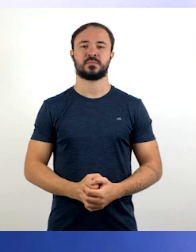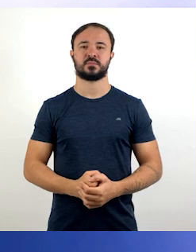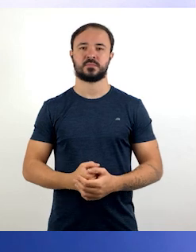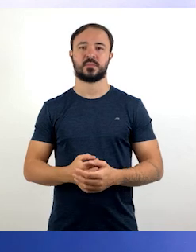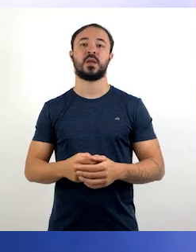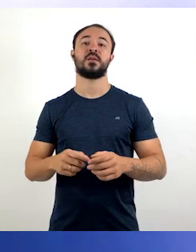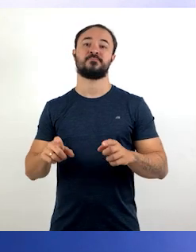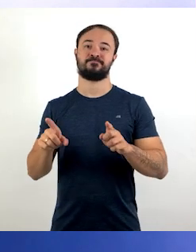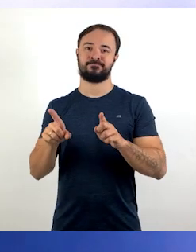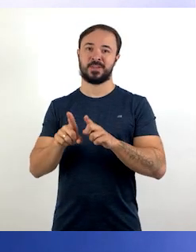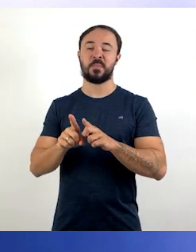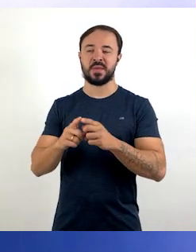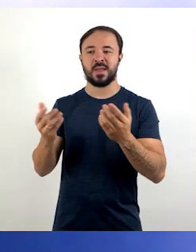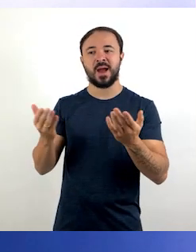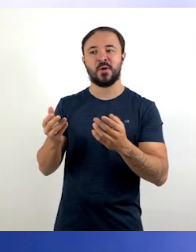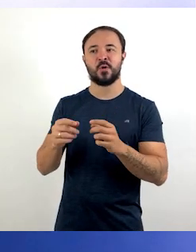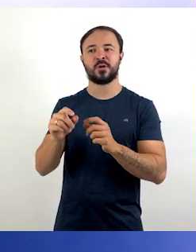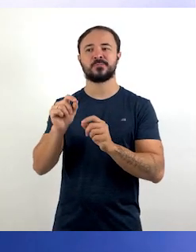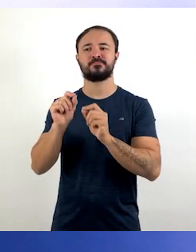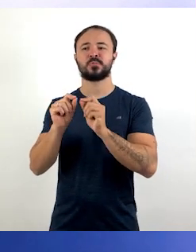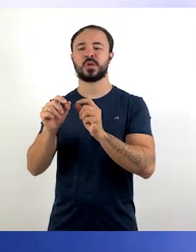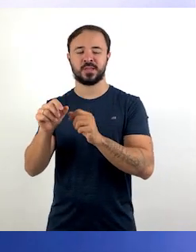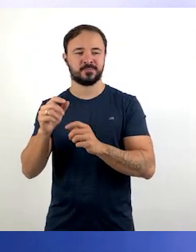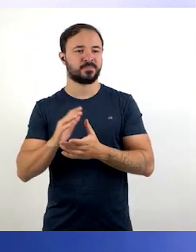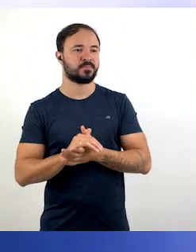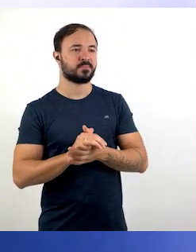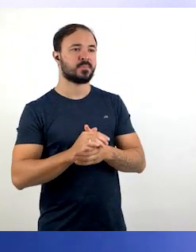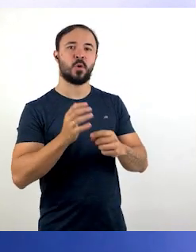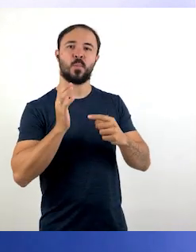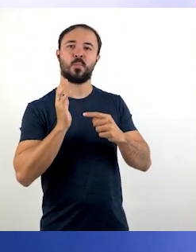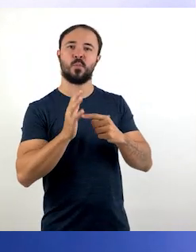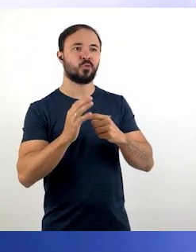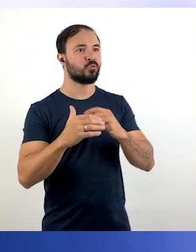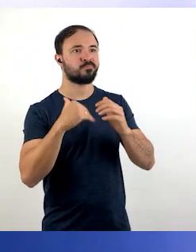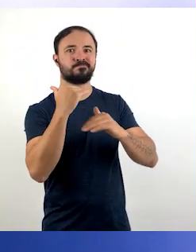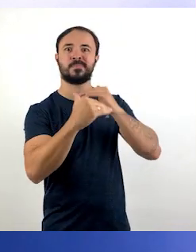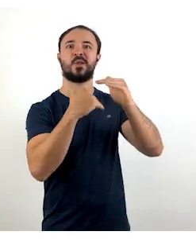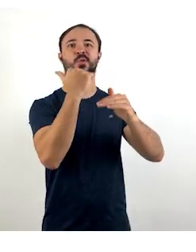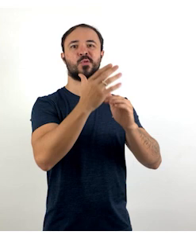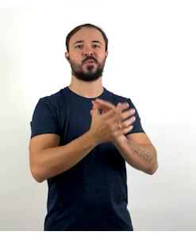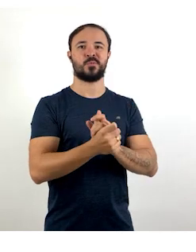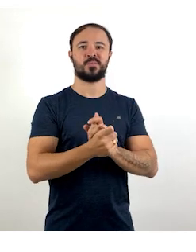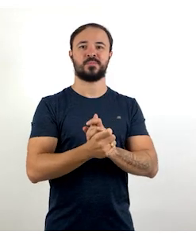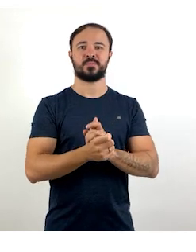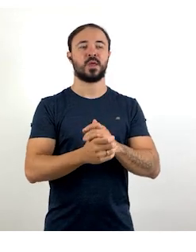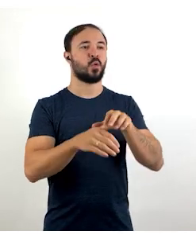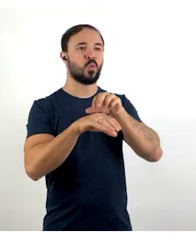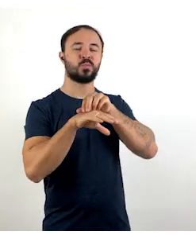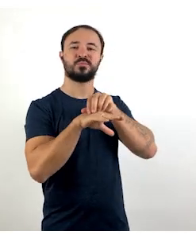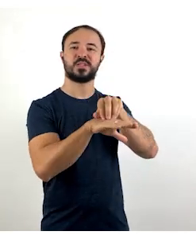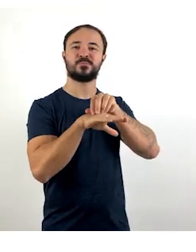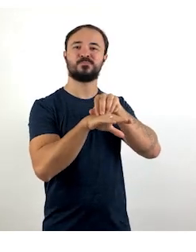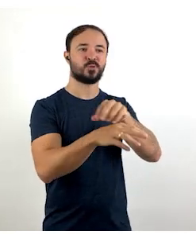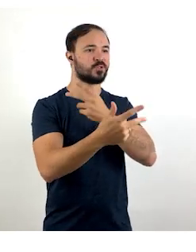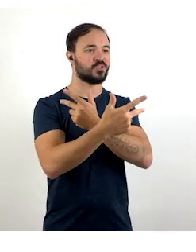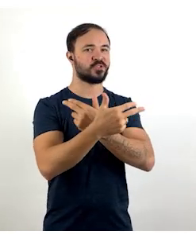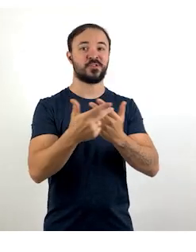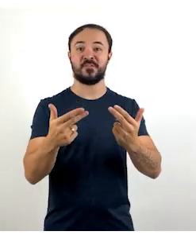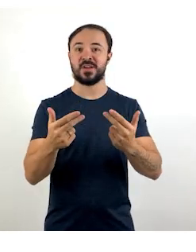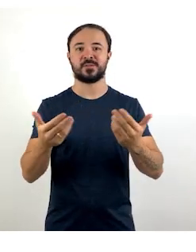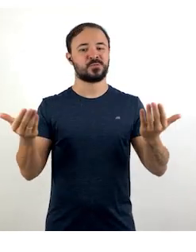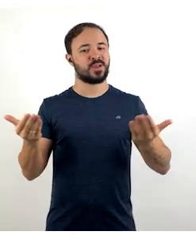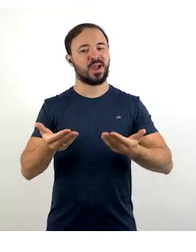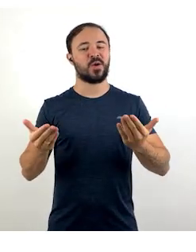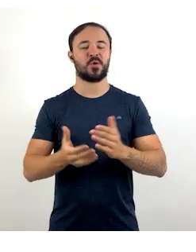Chegamos então nos transportes atuais. Evoluímos o motor, evoluímos as máquinas, chegamos nos aviões, saímos da